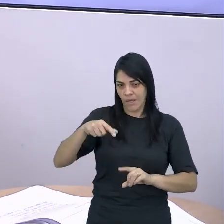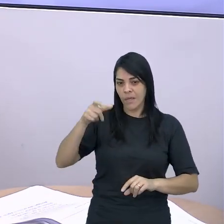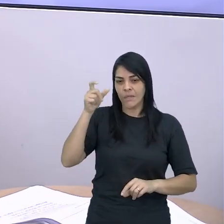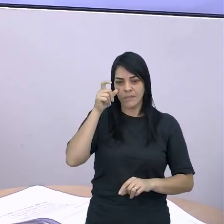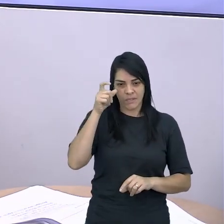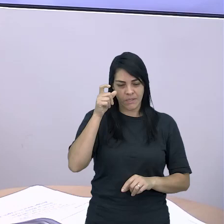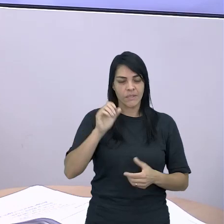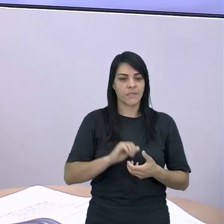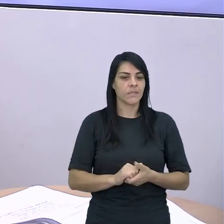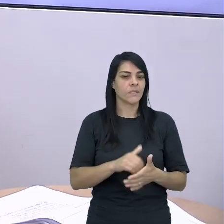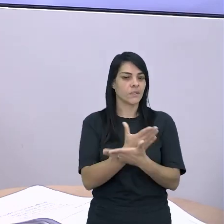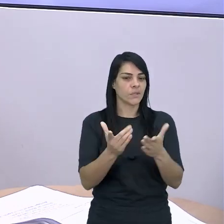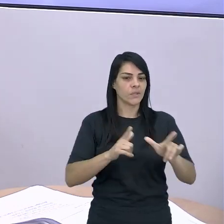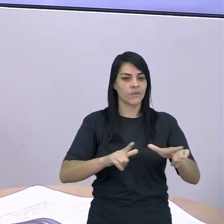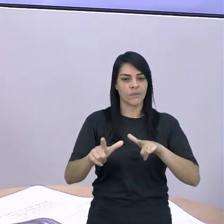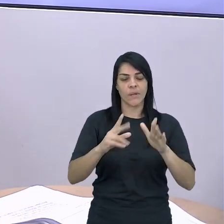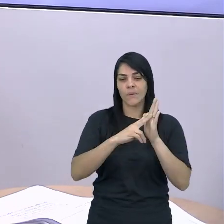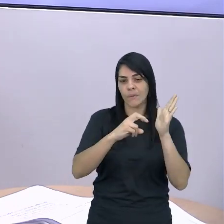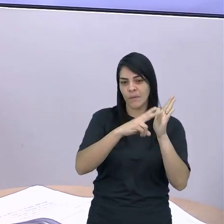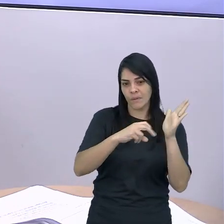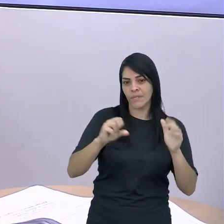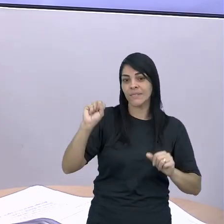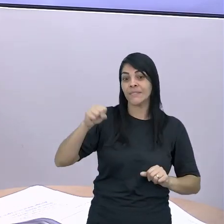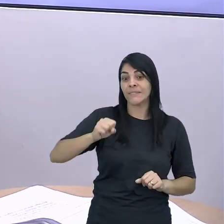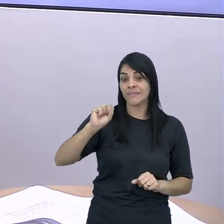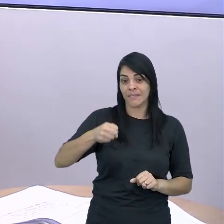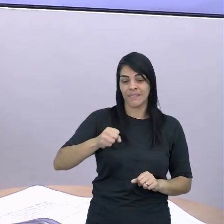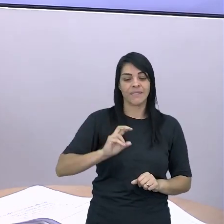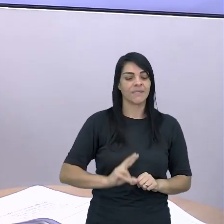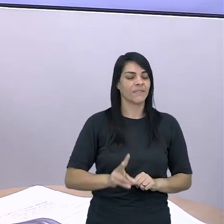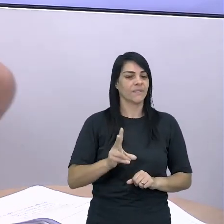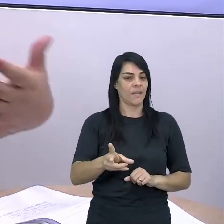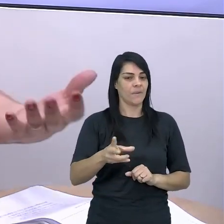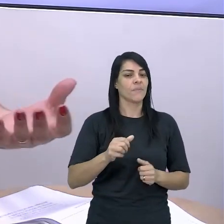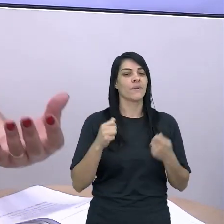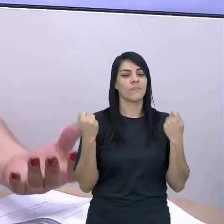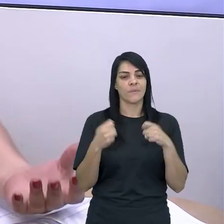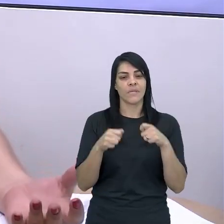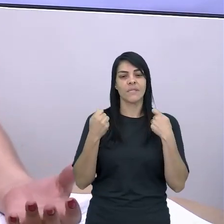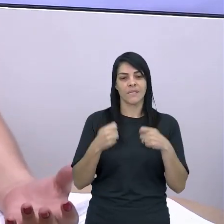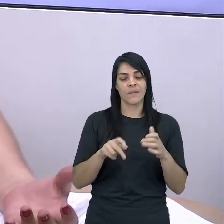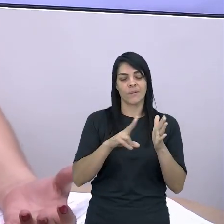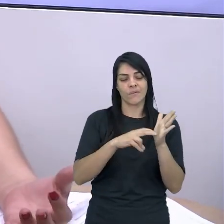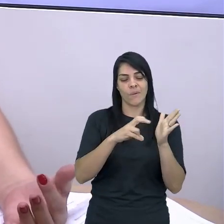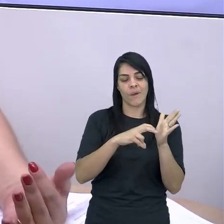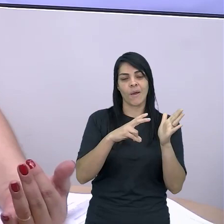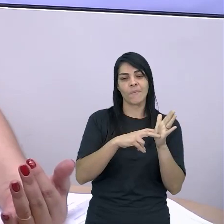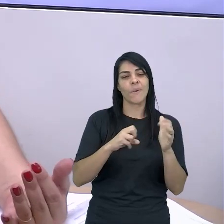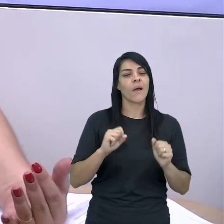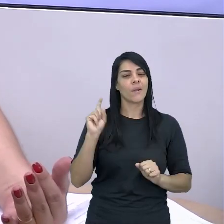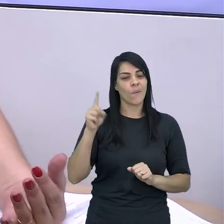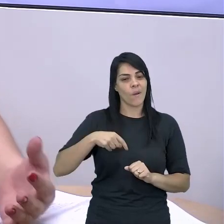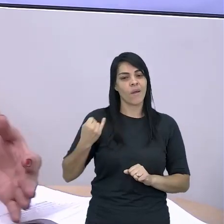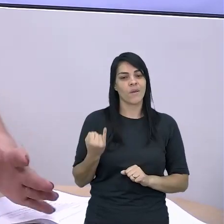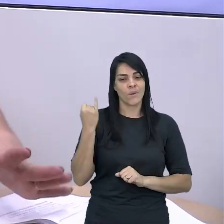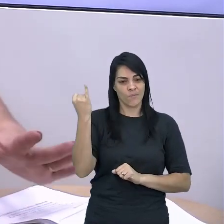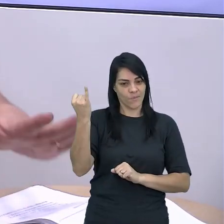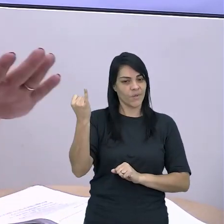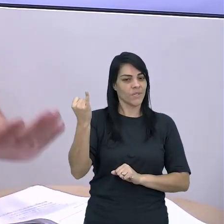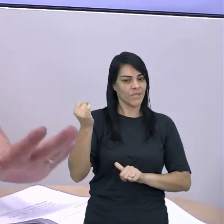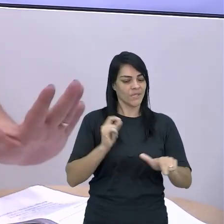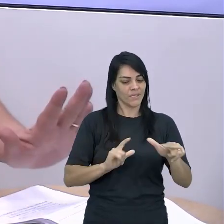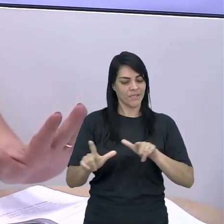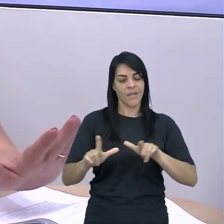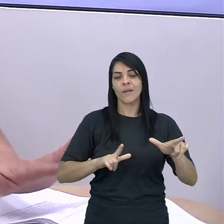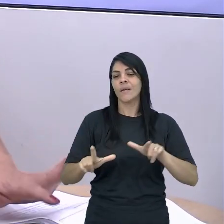E sim, a gente vai trabalhar vocabulário sempre, né? Língua inglesa, vocabulário é a pedida, né? A